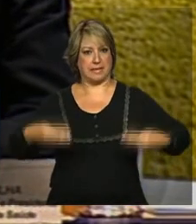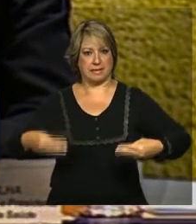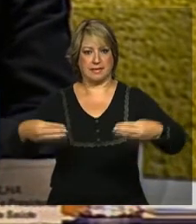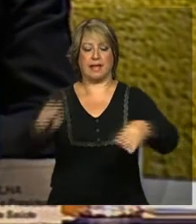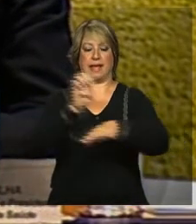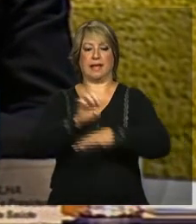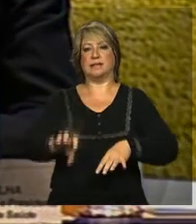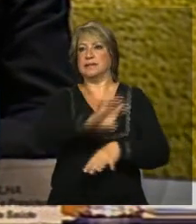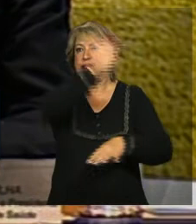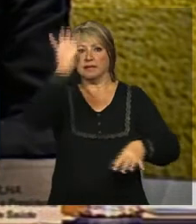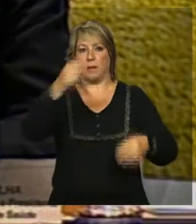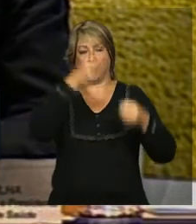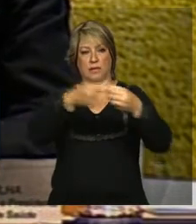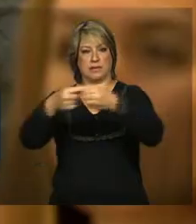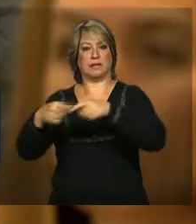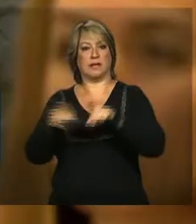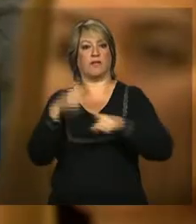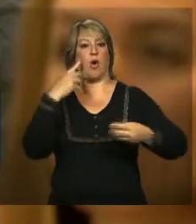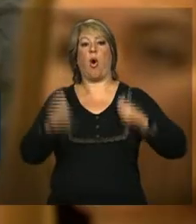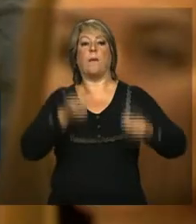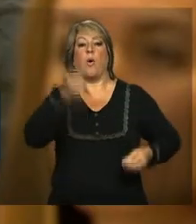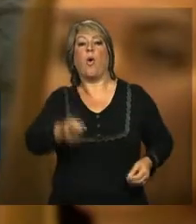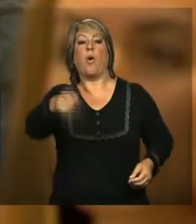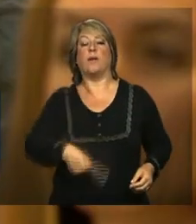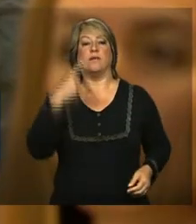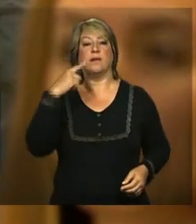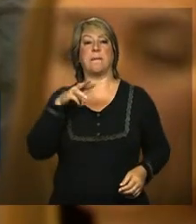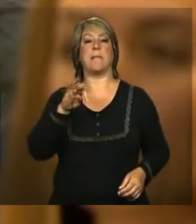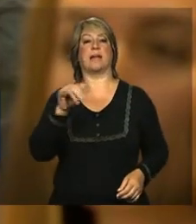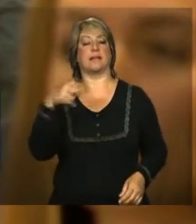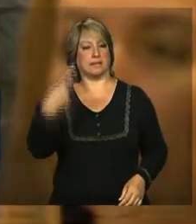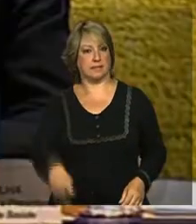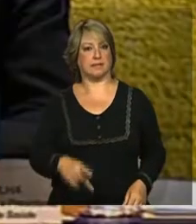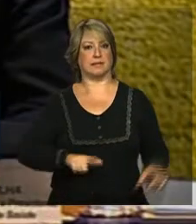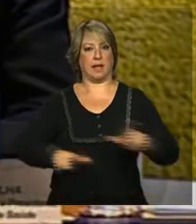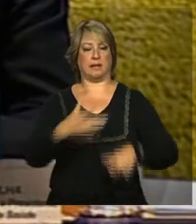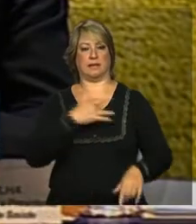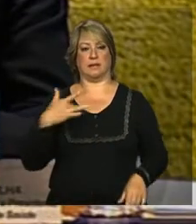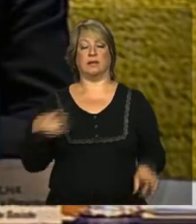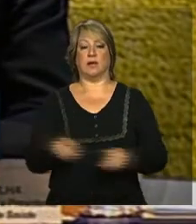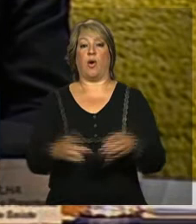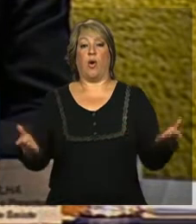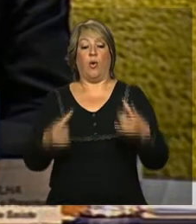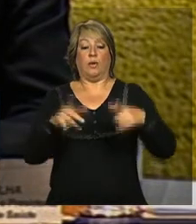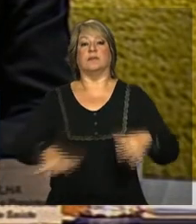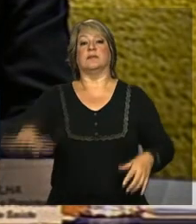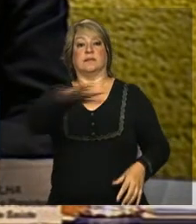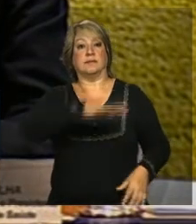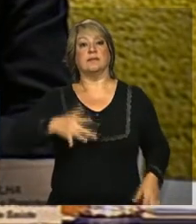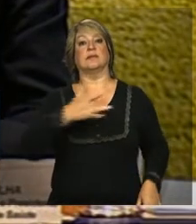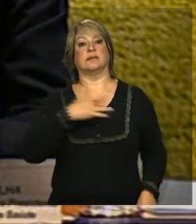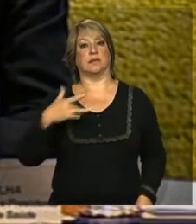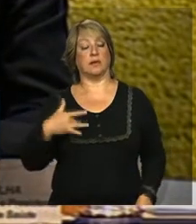estado município mecanismo de cobrança dessas metas na saúde e organização dos serviços pelas regiões de